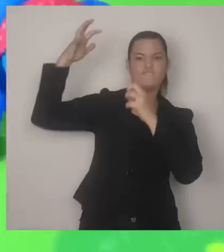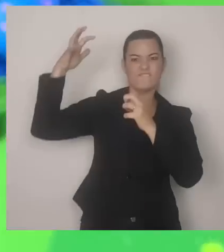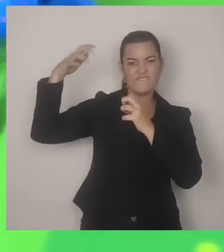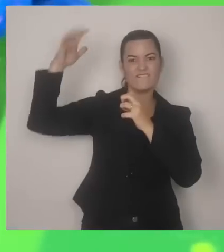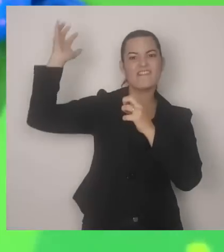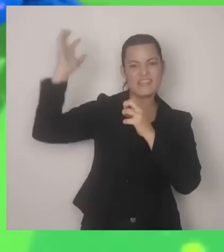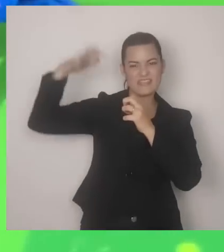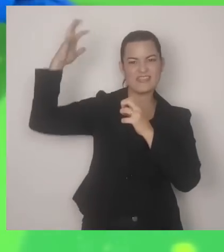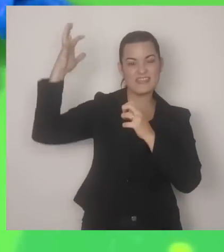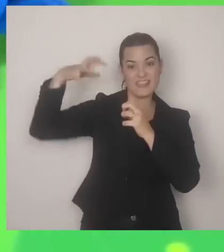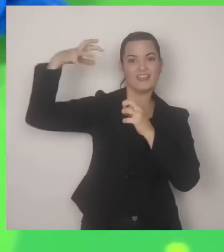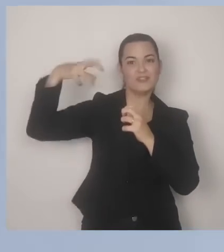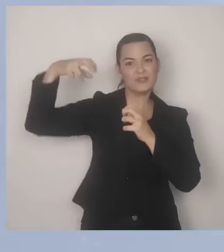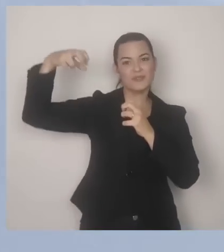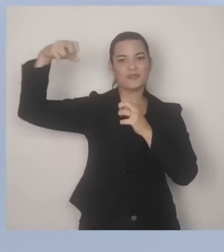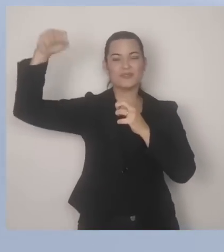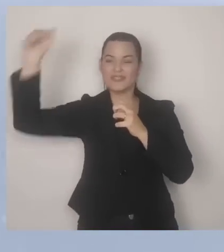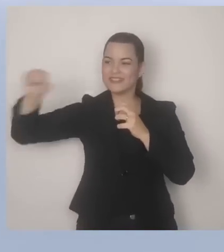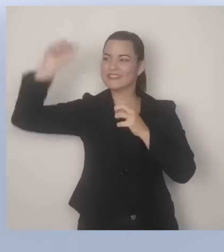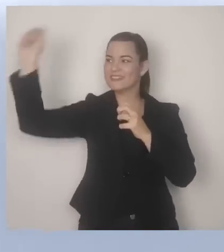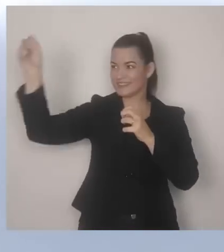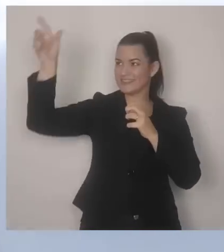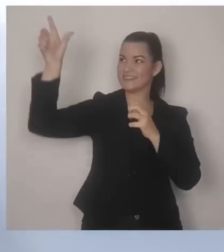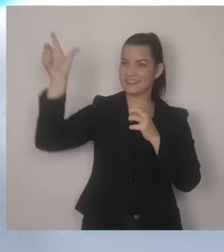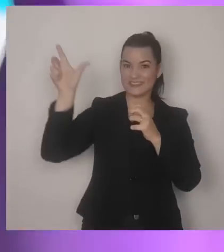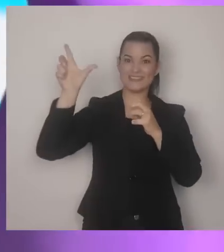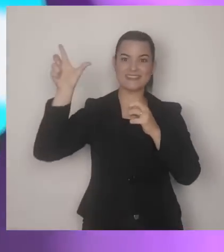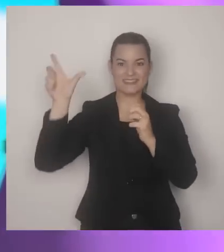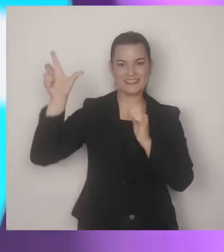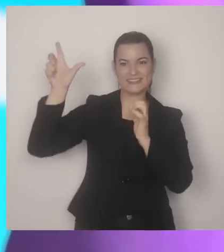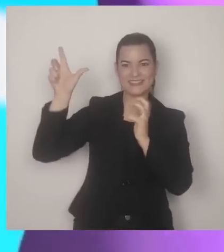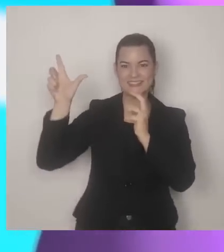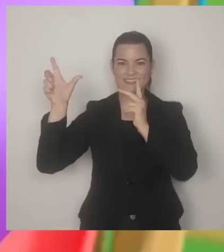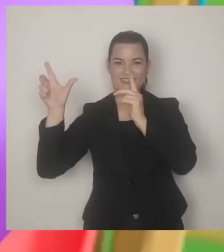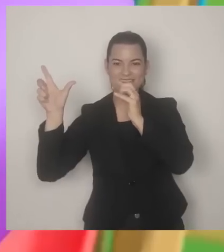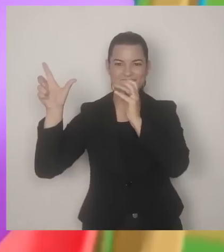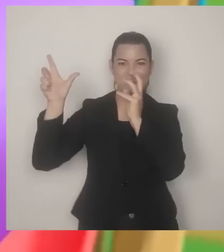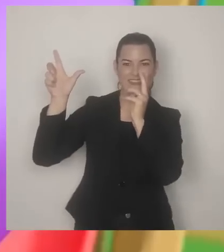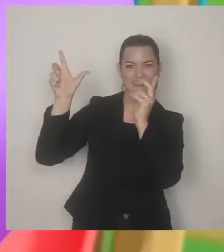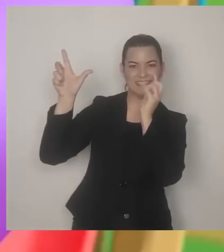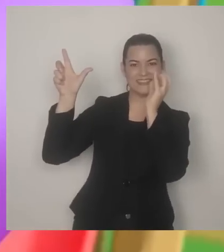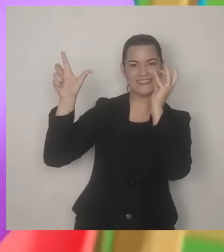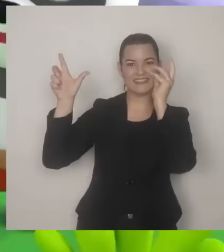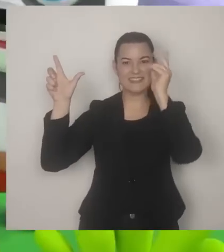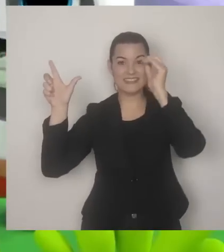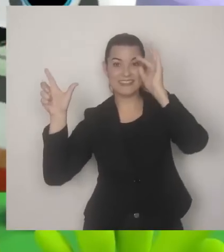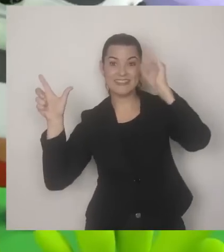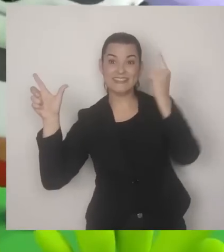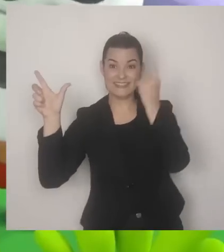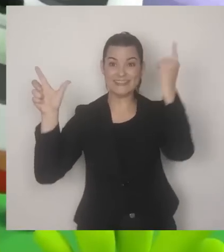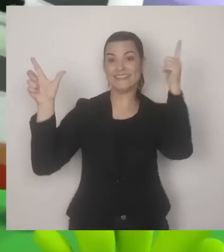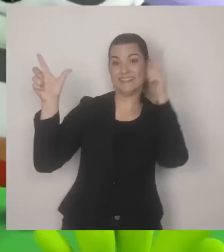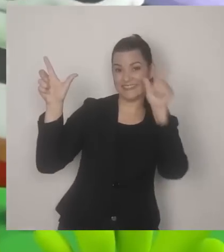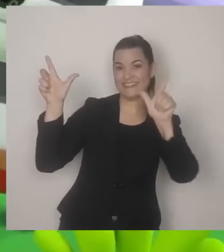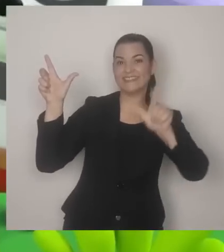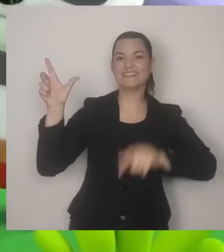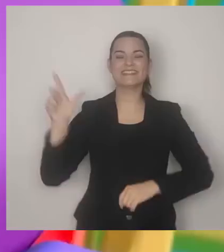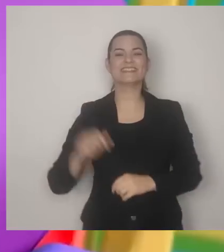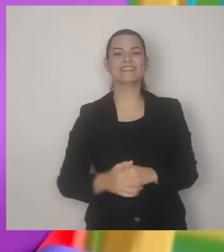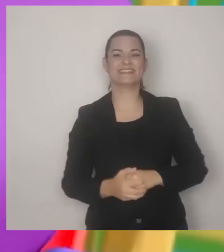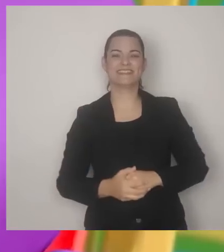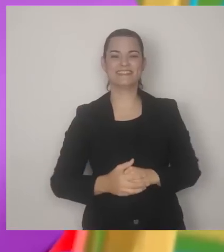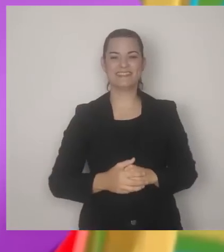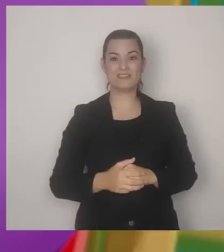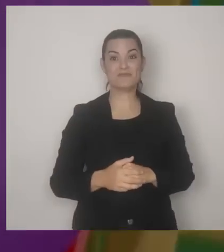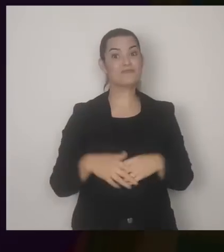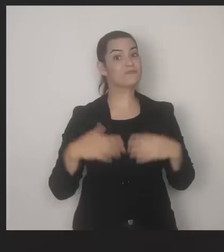ela o segurou. Já passou a chuva, o sol já vem surgindo, e a Dona Aranha lá no alto